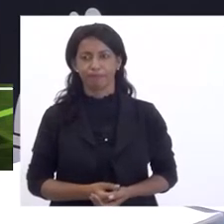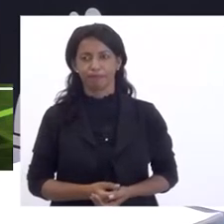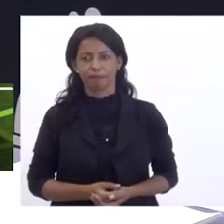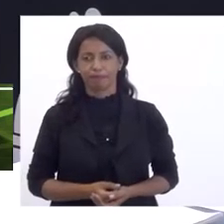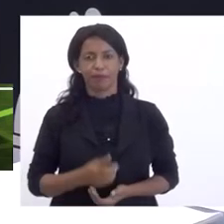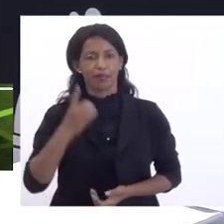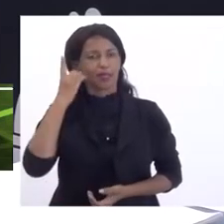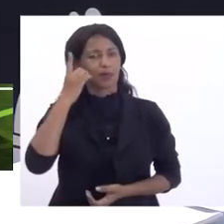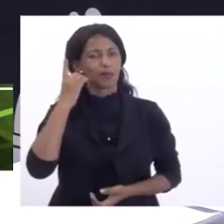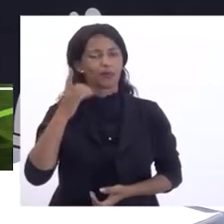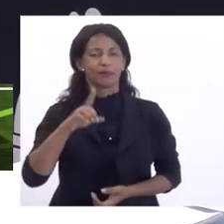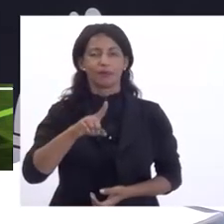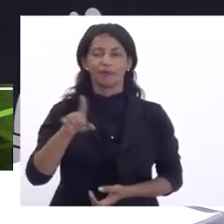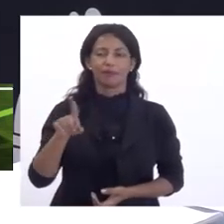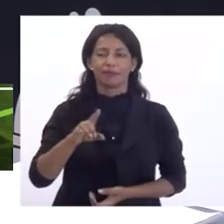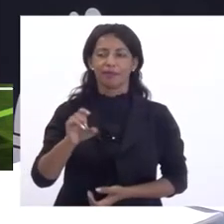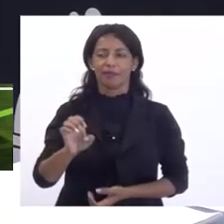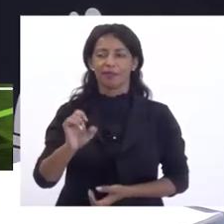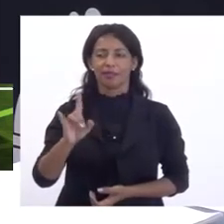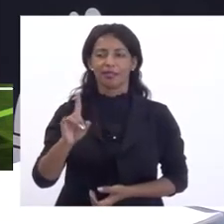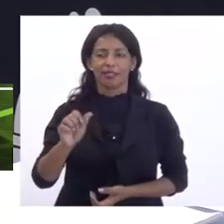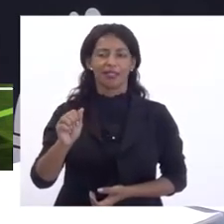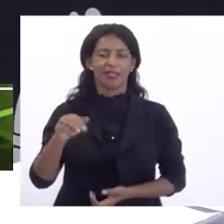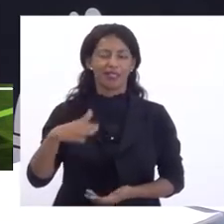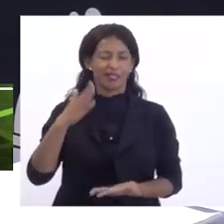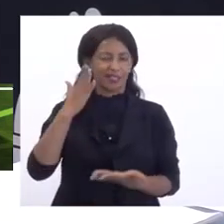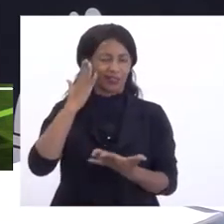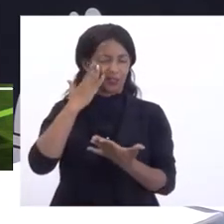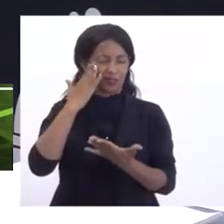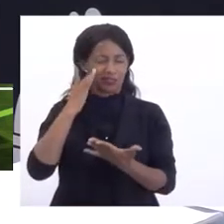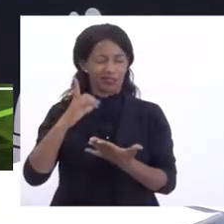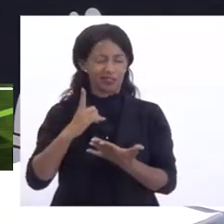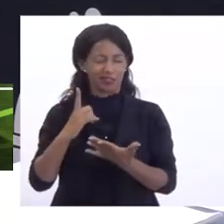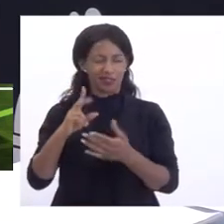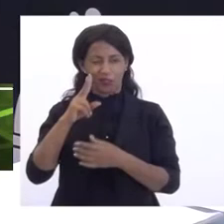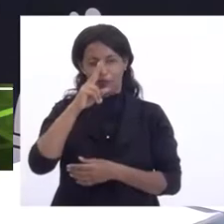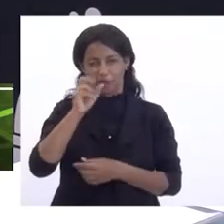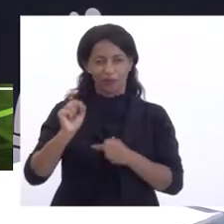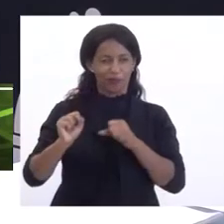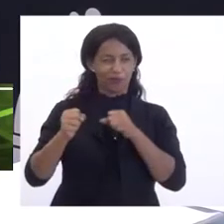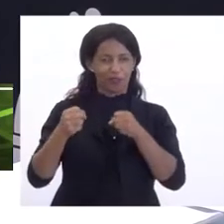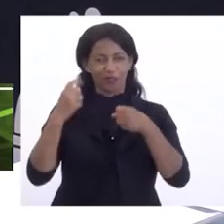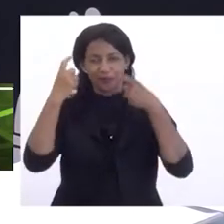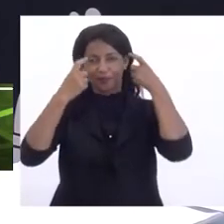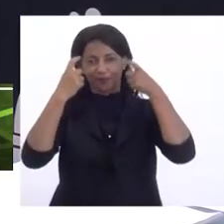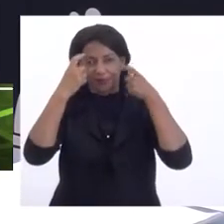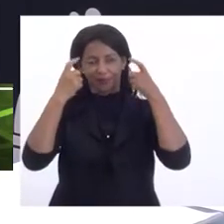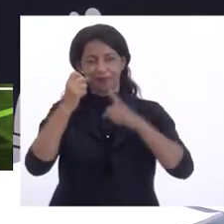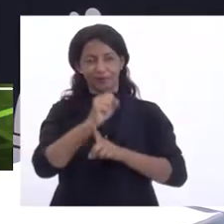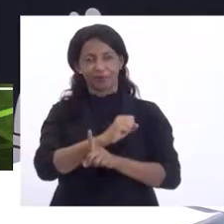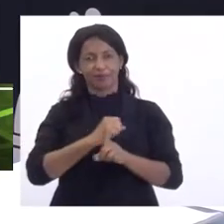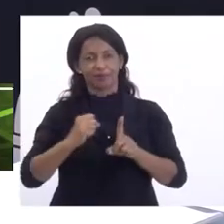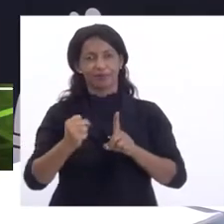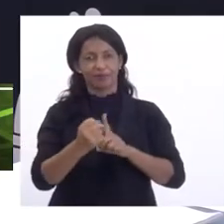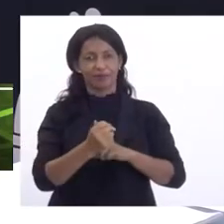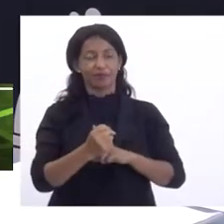deputada Zeidan, eu sei que a senhora tem uma forte preocupação social, a gente